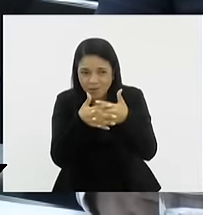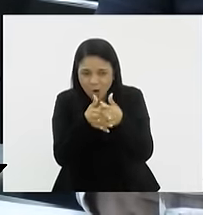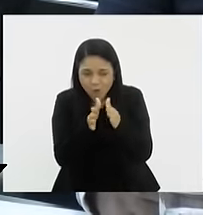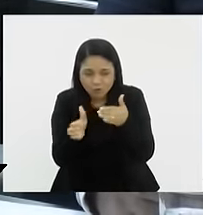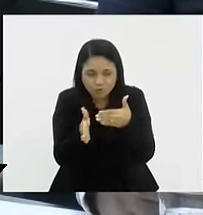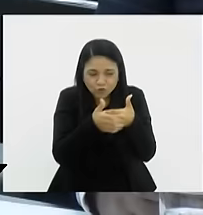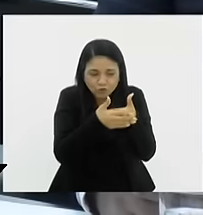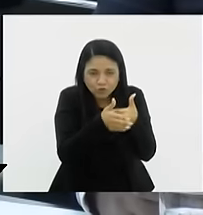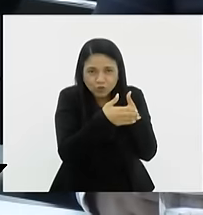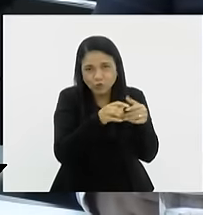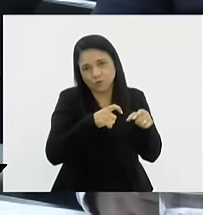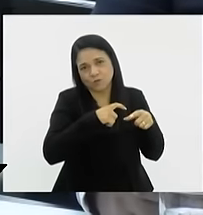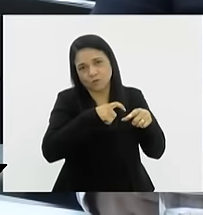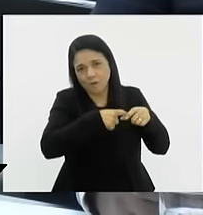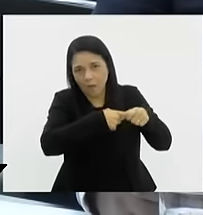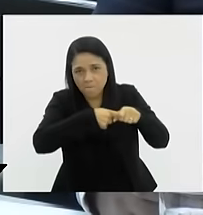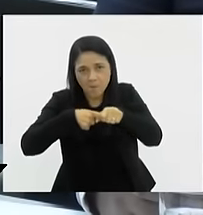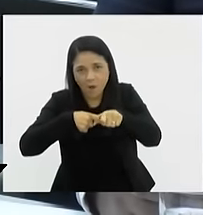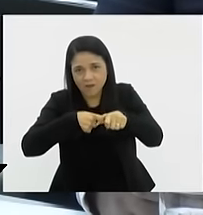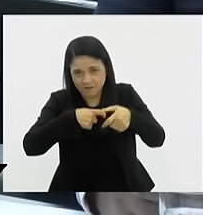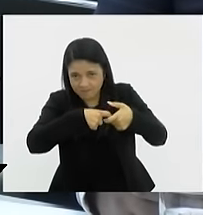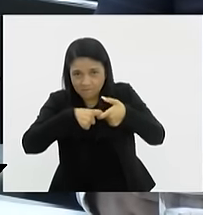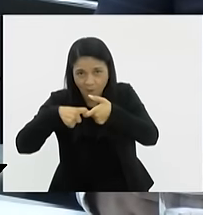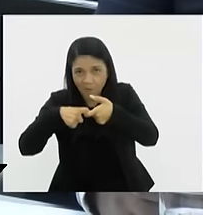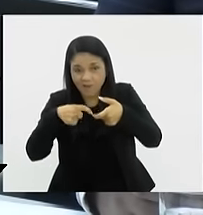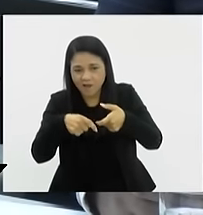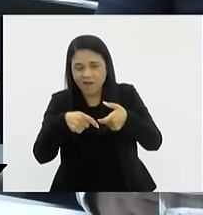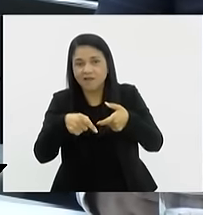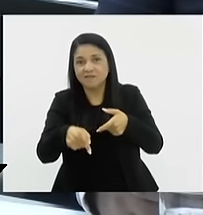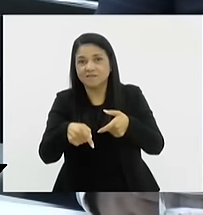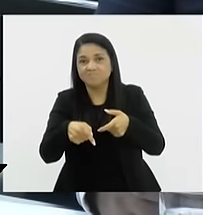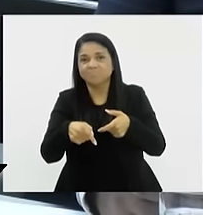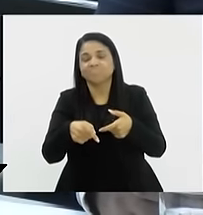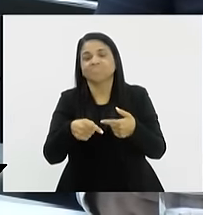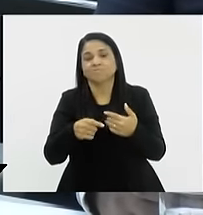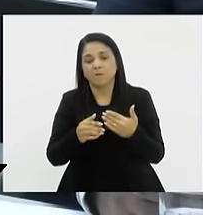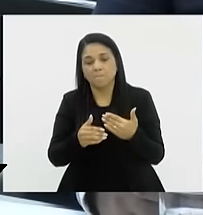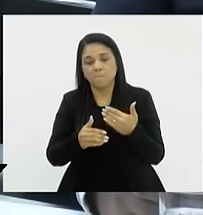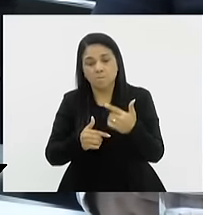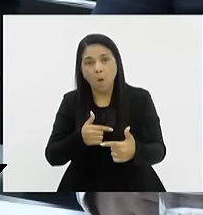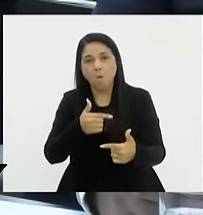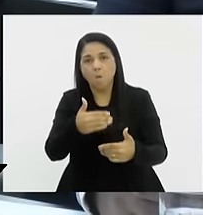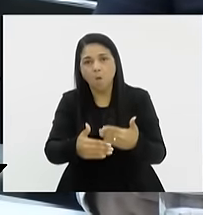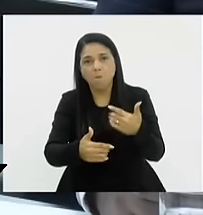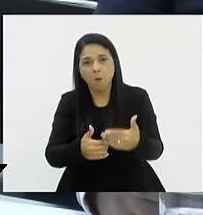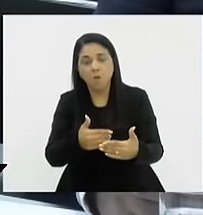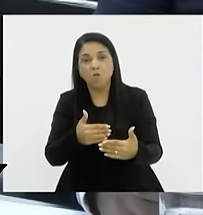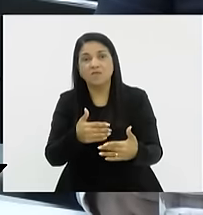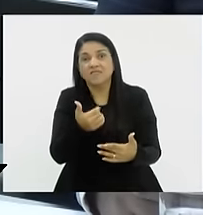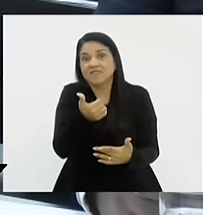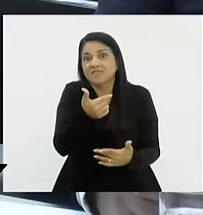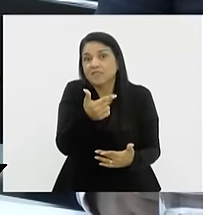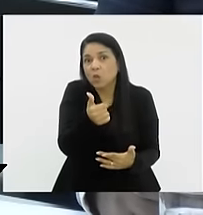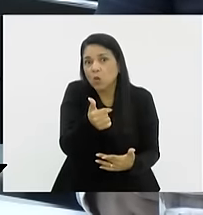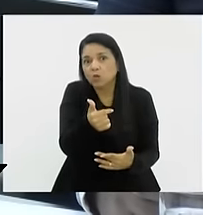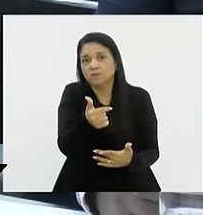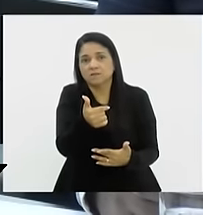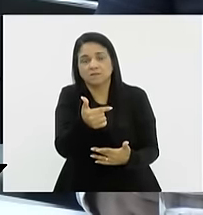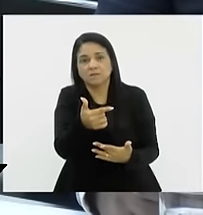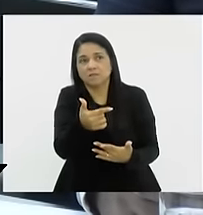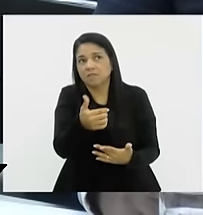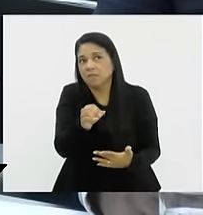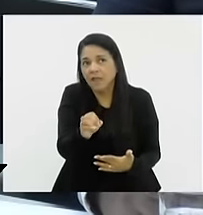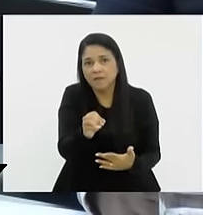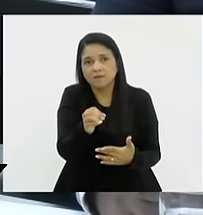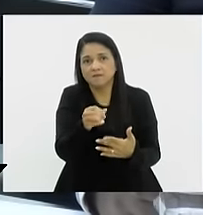paralelas. Aí enche aquilo ali, eles vêm e colocam outro. Já está programado para lotar 10, 12 caminhões daqueles. Como